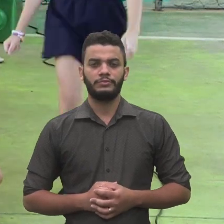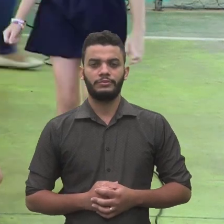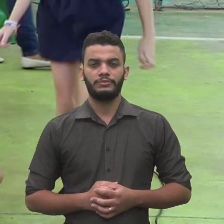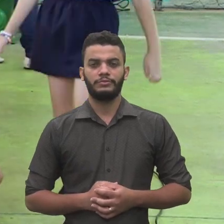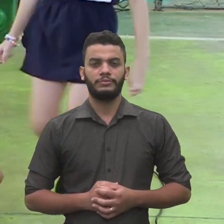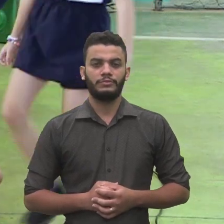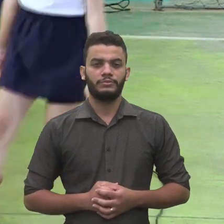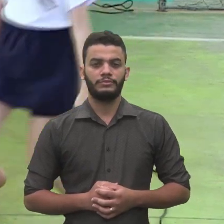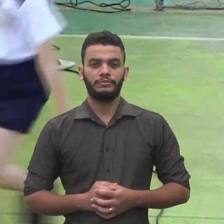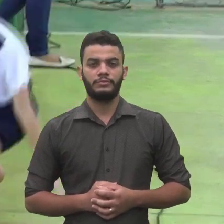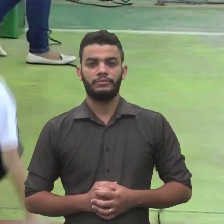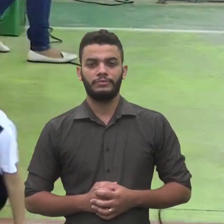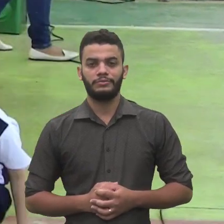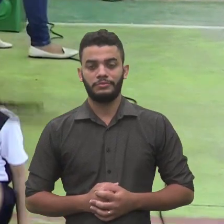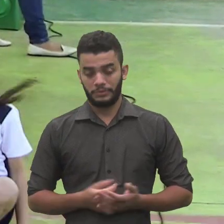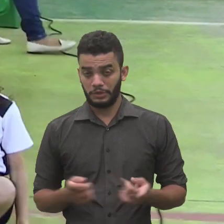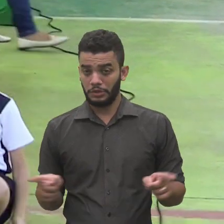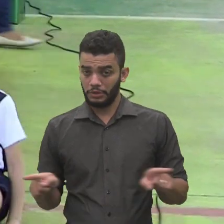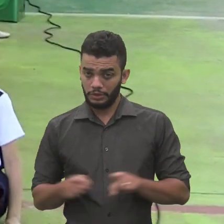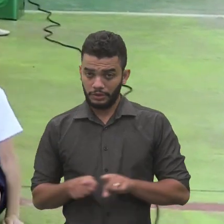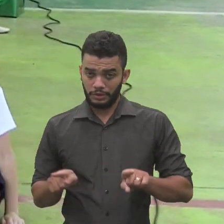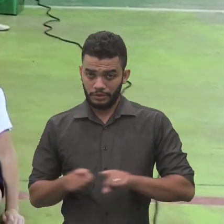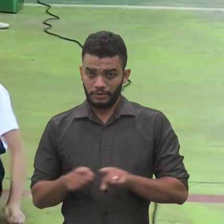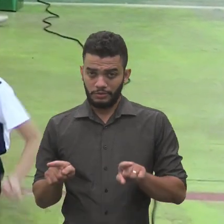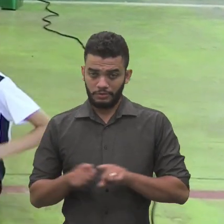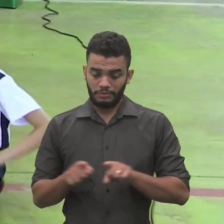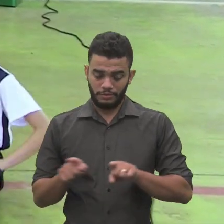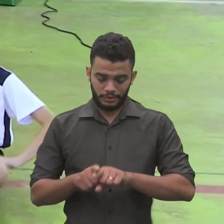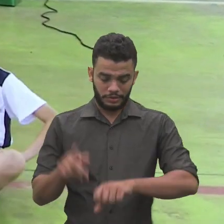Representando a nossa pedagoga.